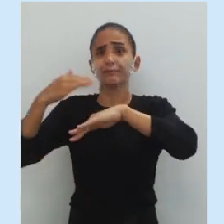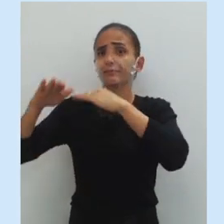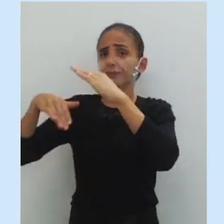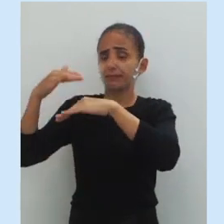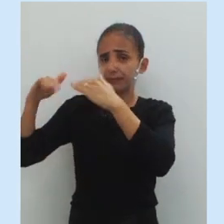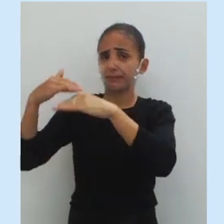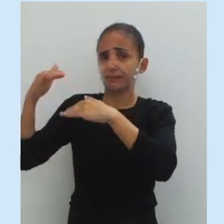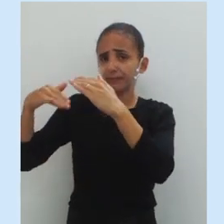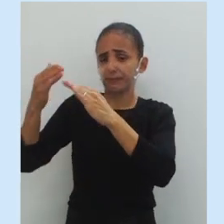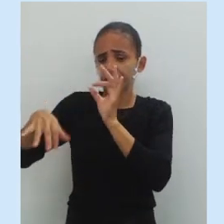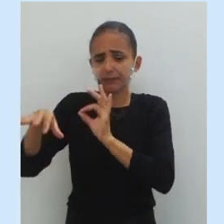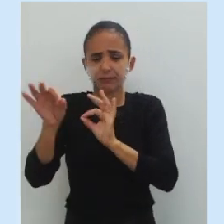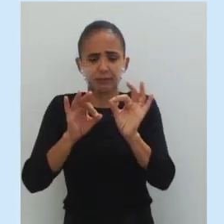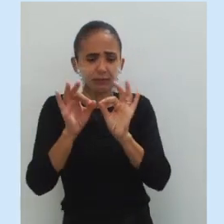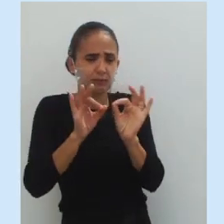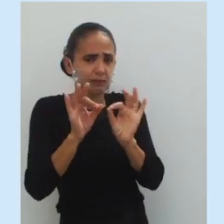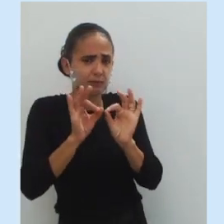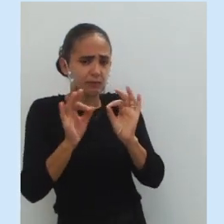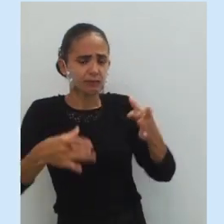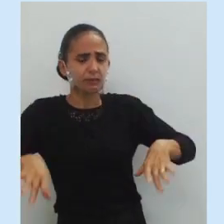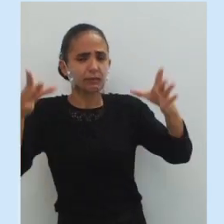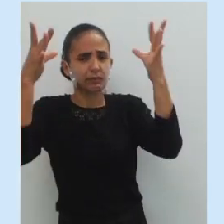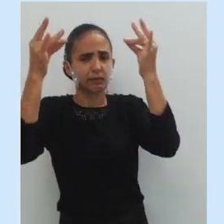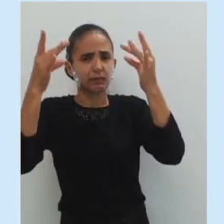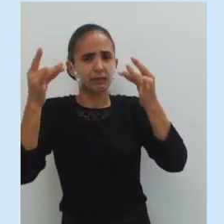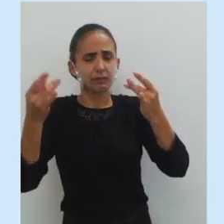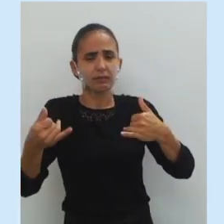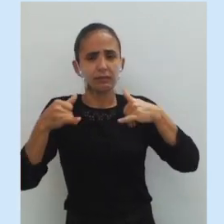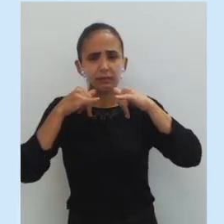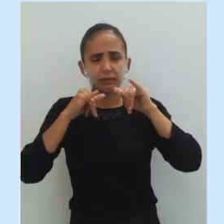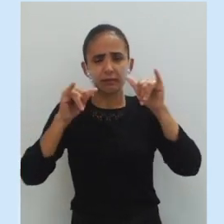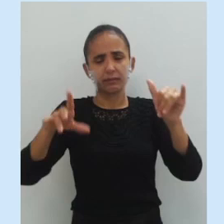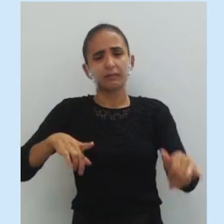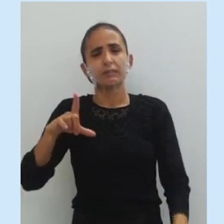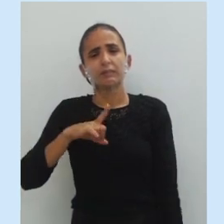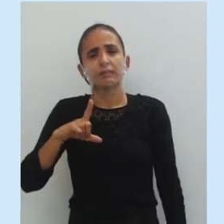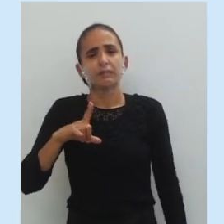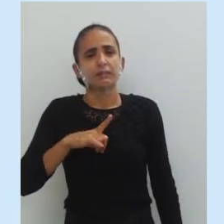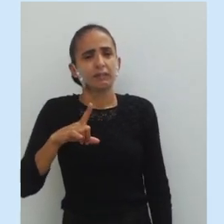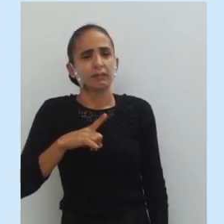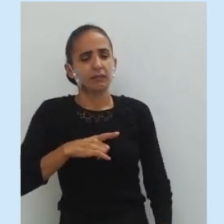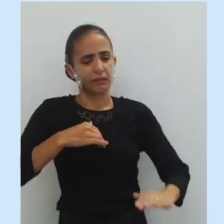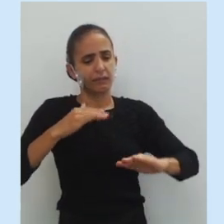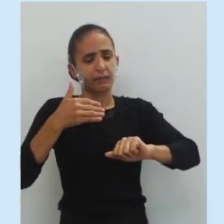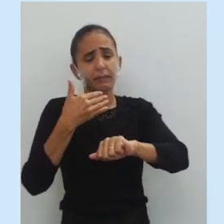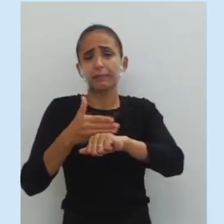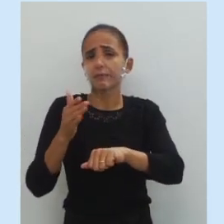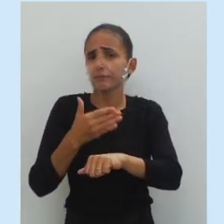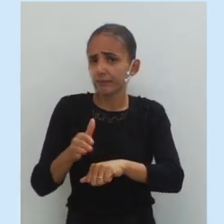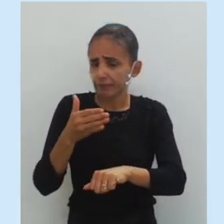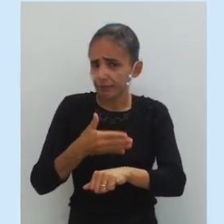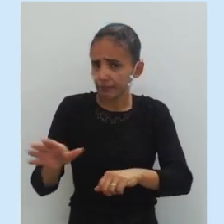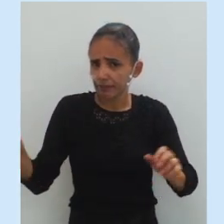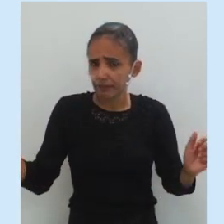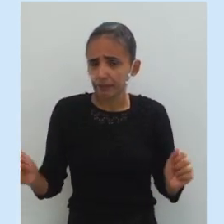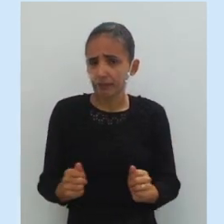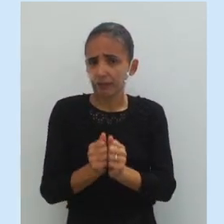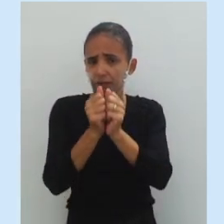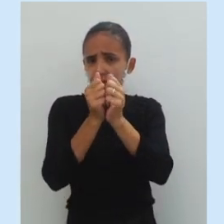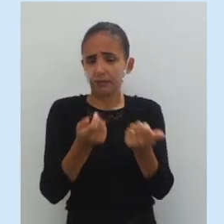processos e manipular as informações. Existe também a praticidade,